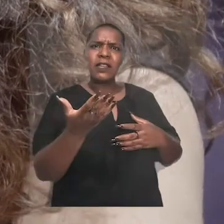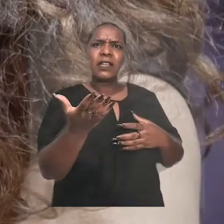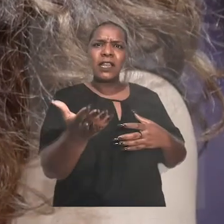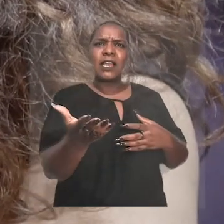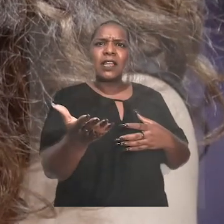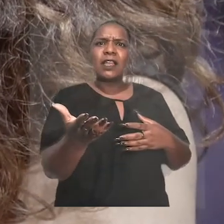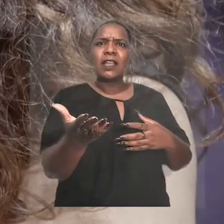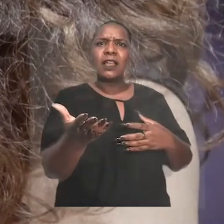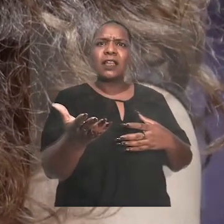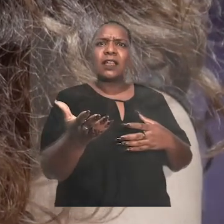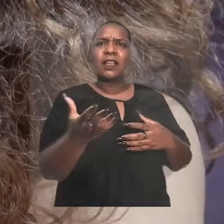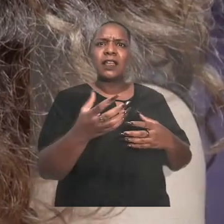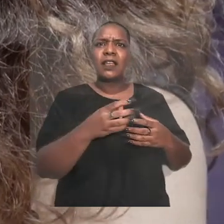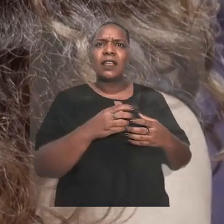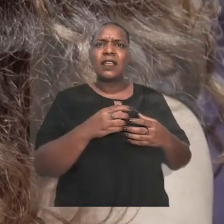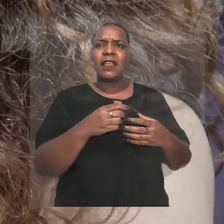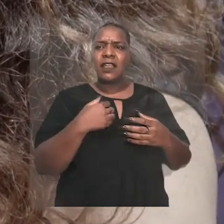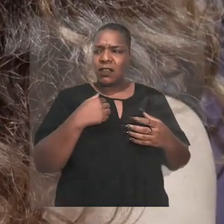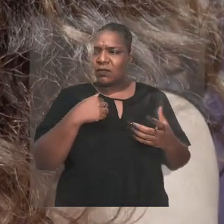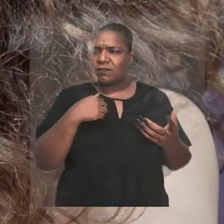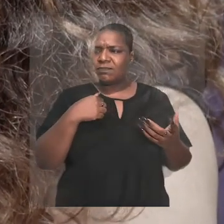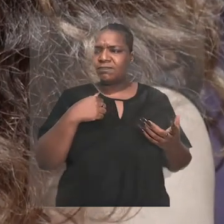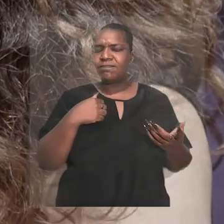É uma entrega que eu não entendo.